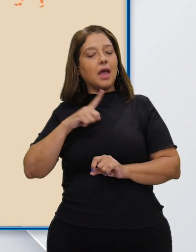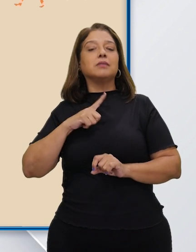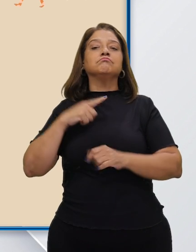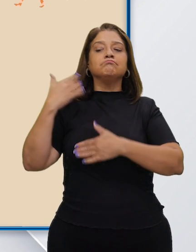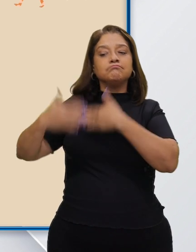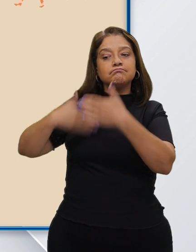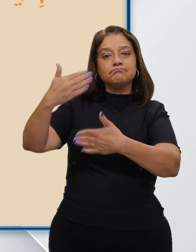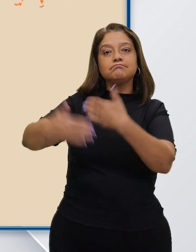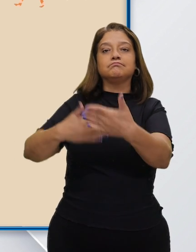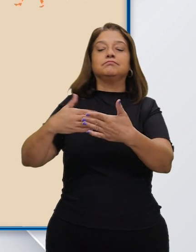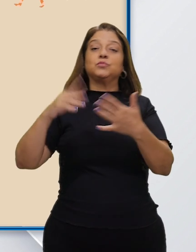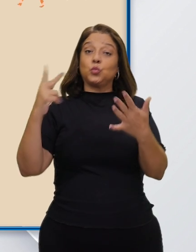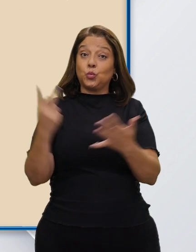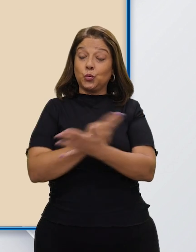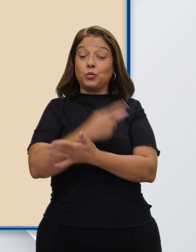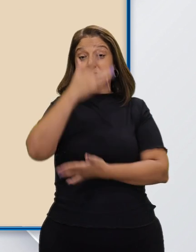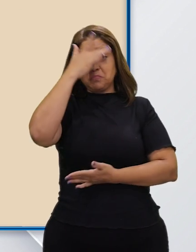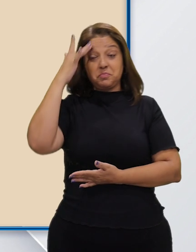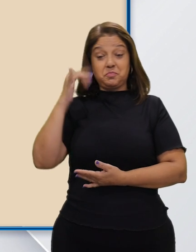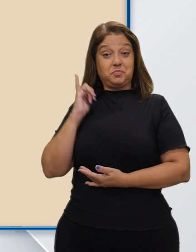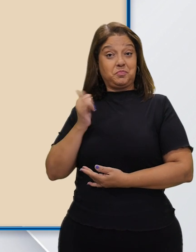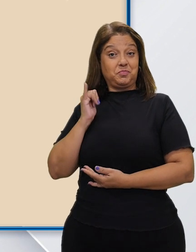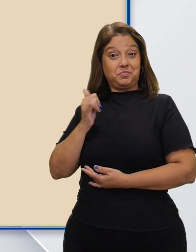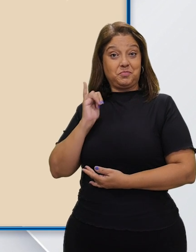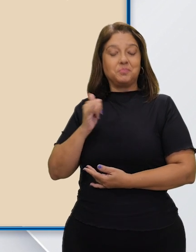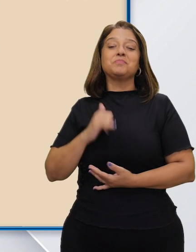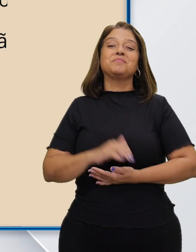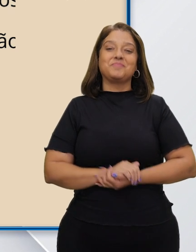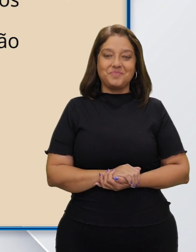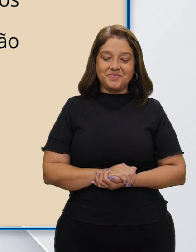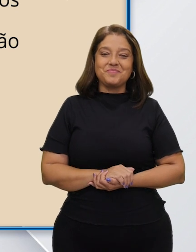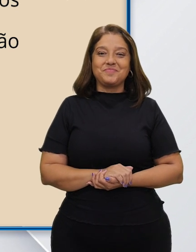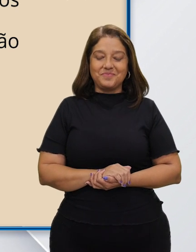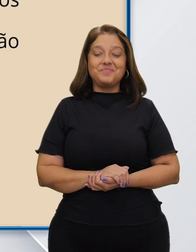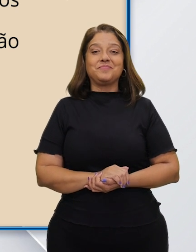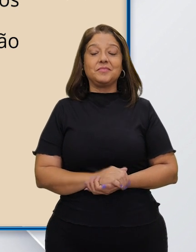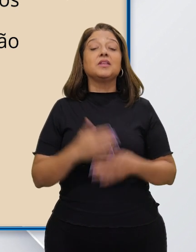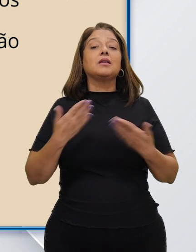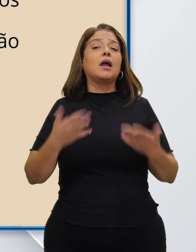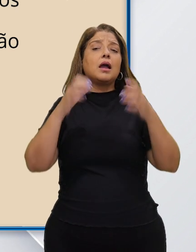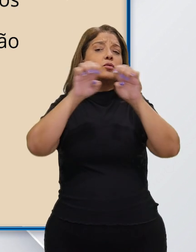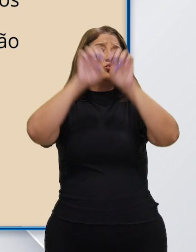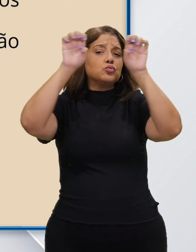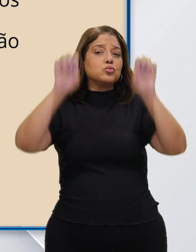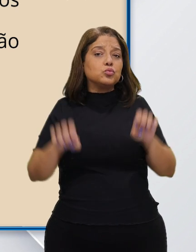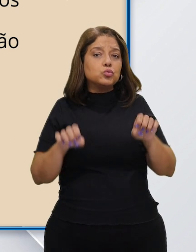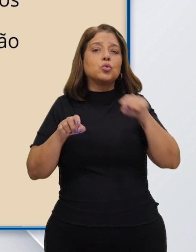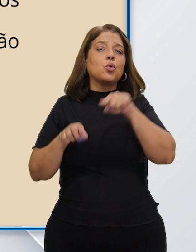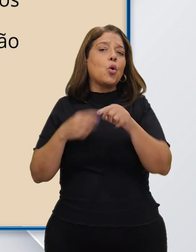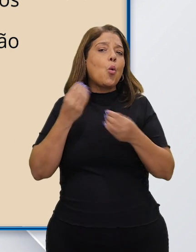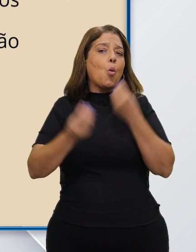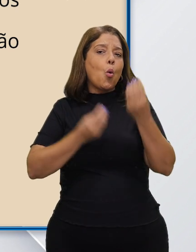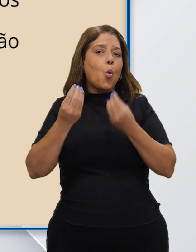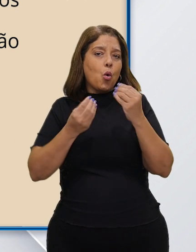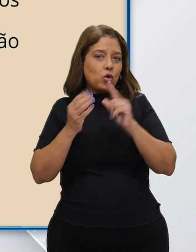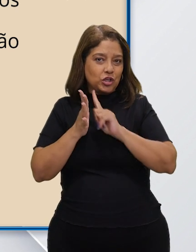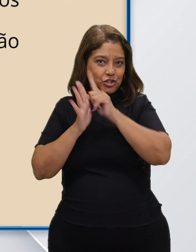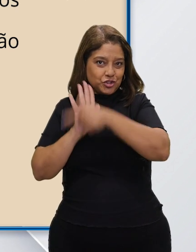acontecimentos de uma narrativa. E a estrutura desse gênero